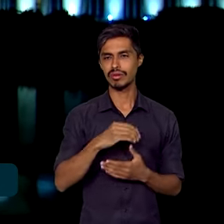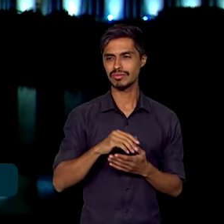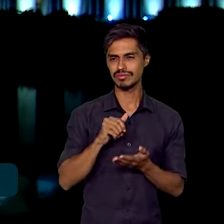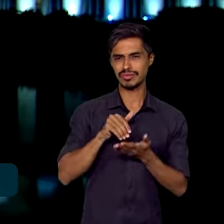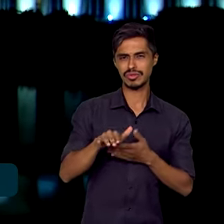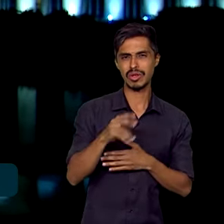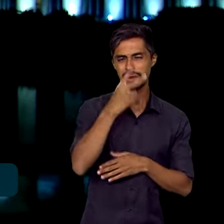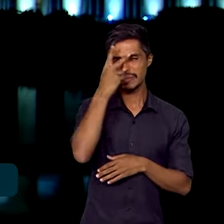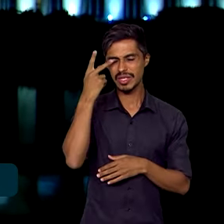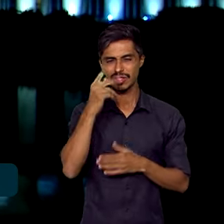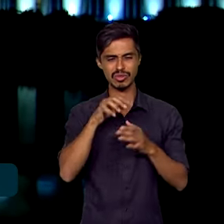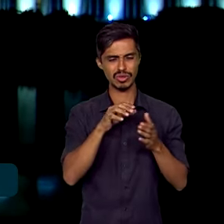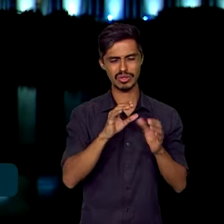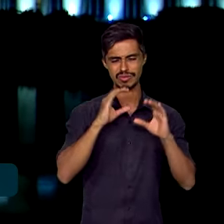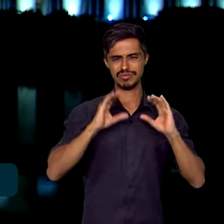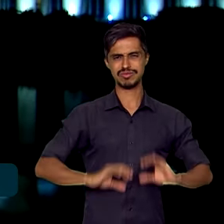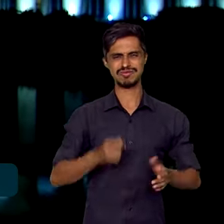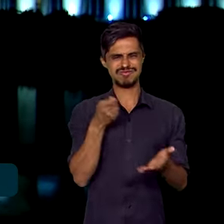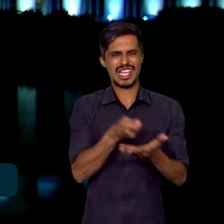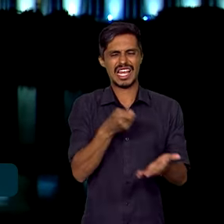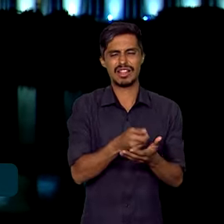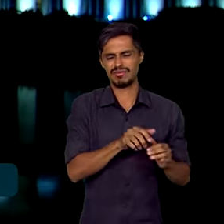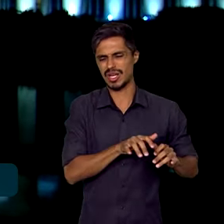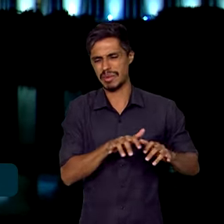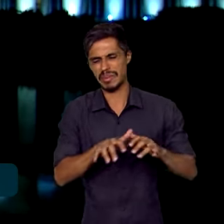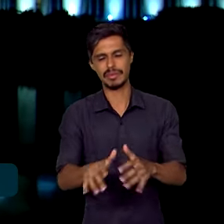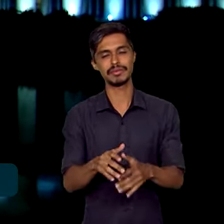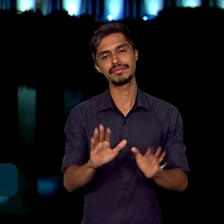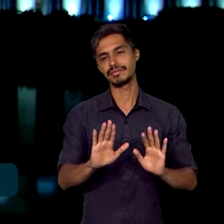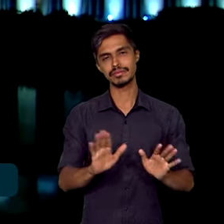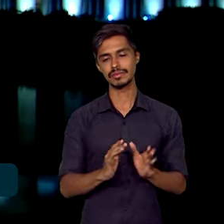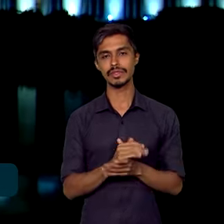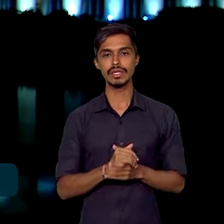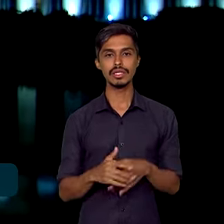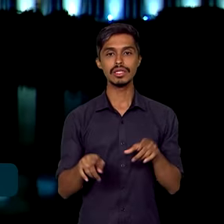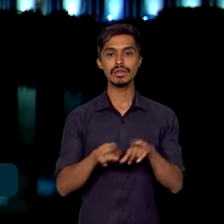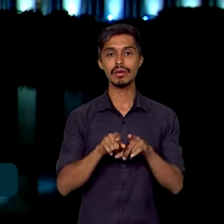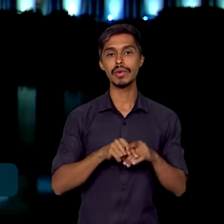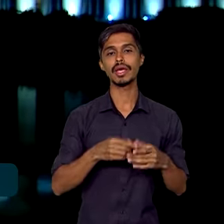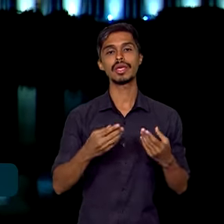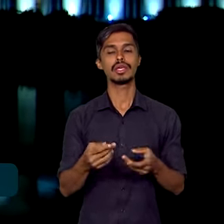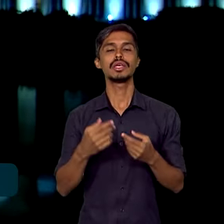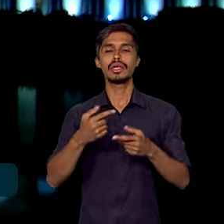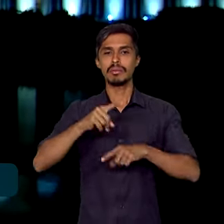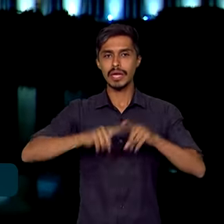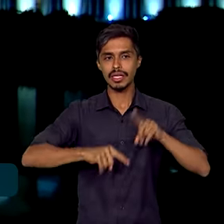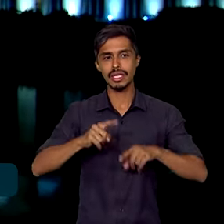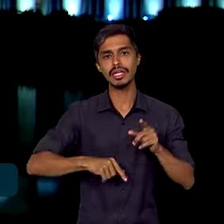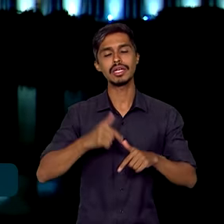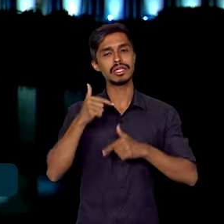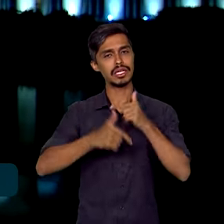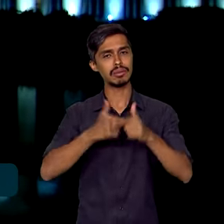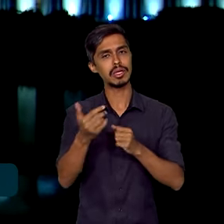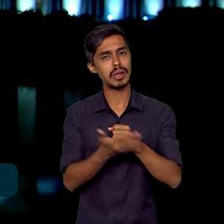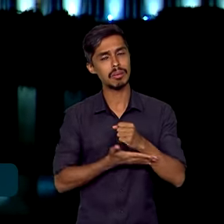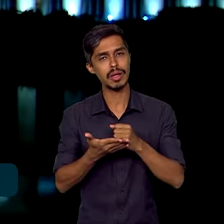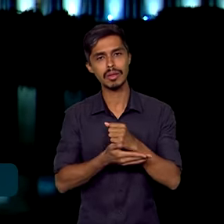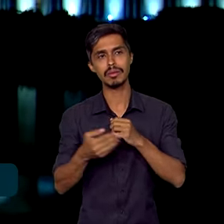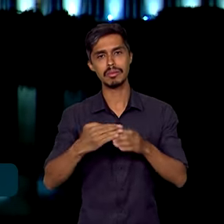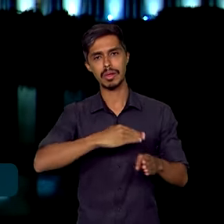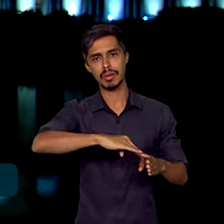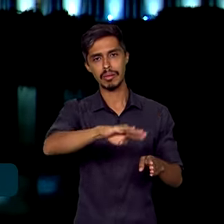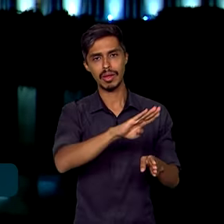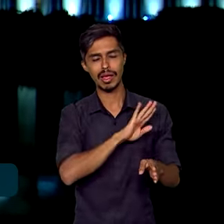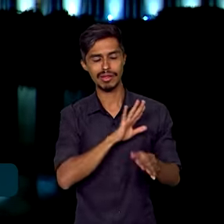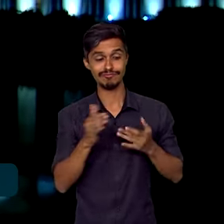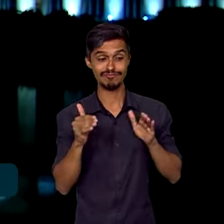forçado de populações civis e demanda também a normalização do fluxo de bens e serviços essenciais para Gaza,